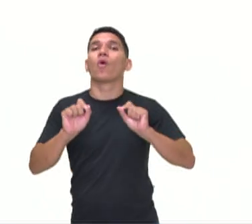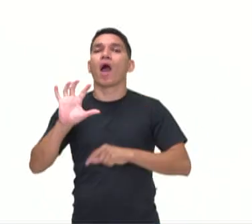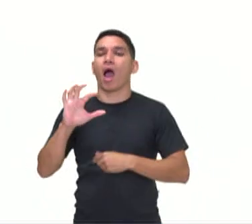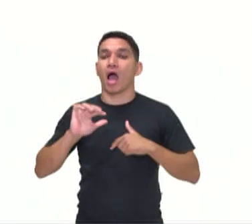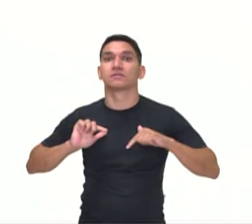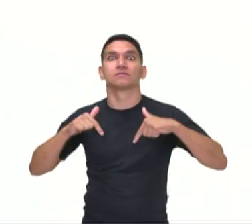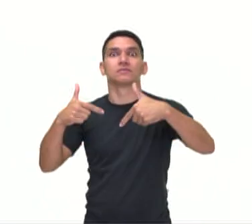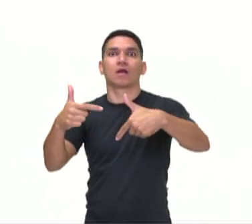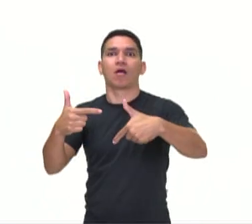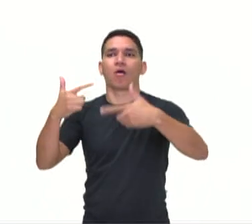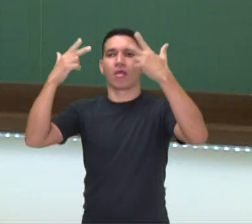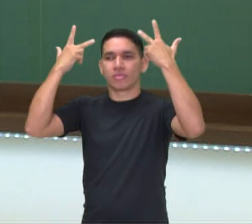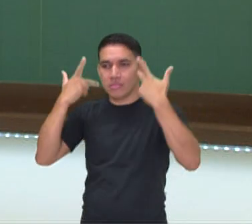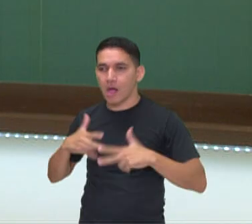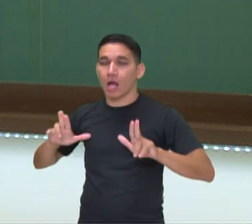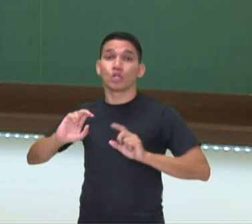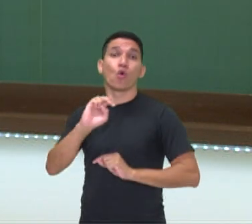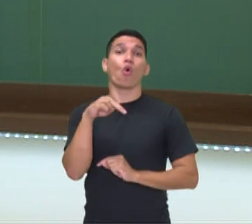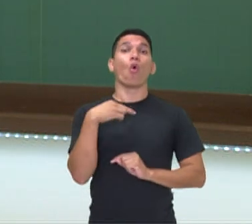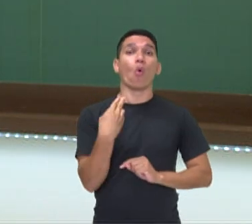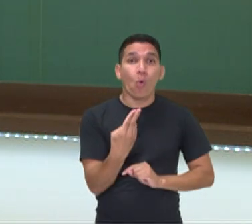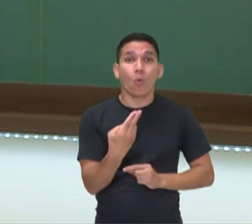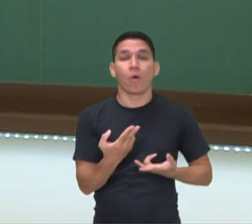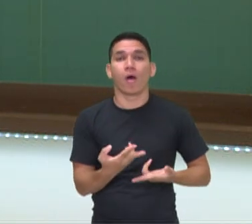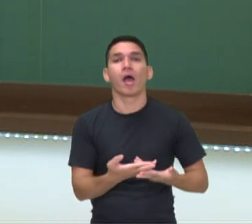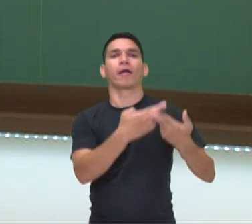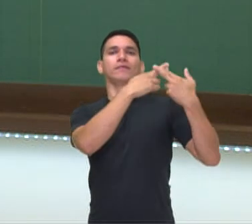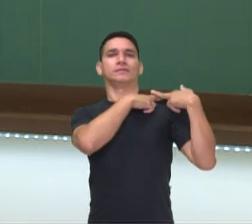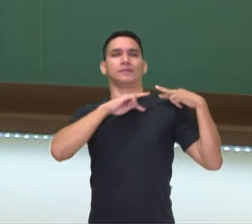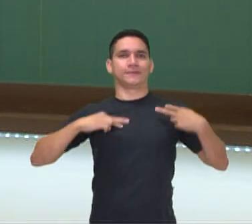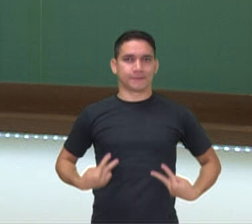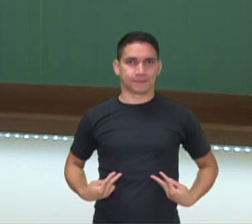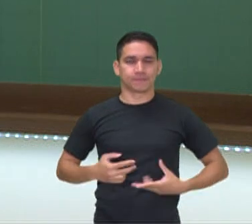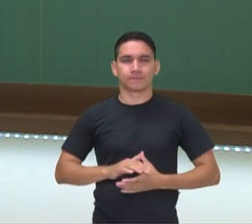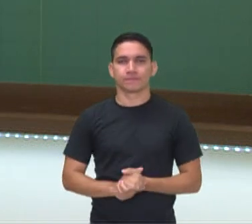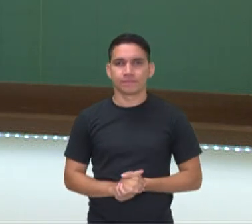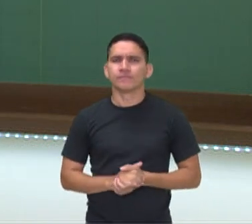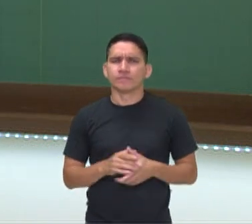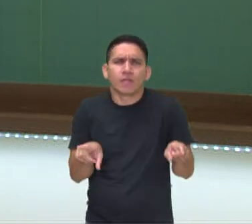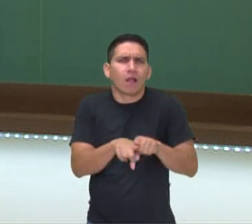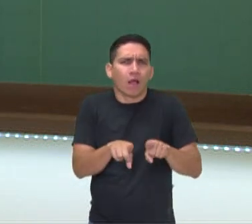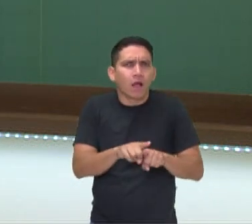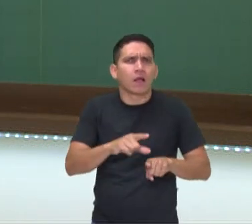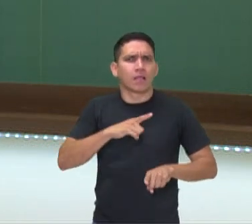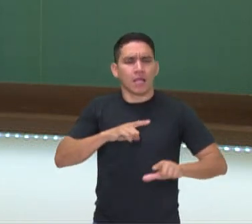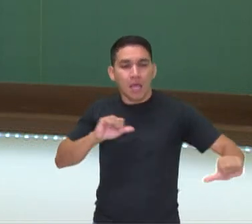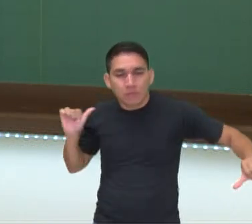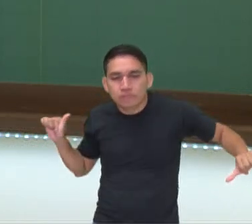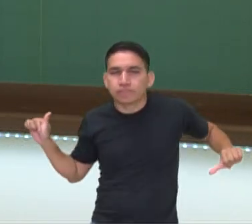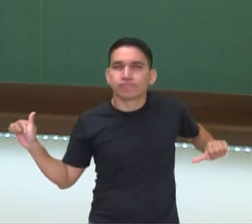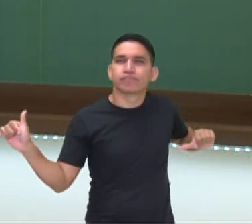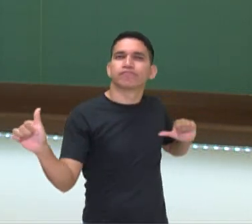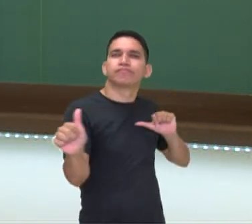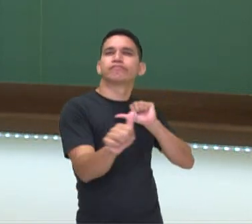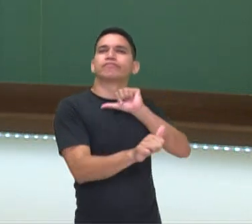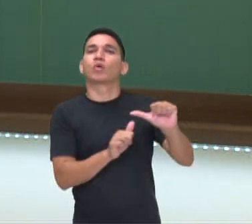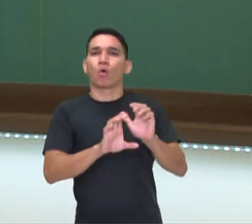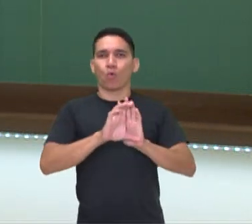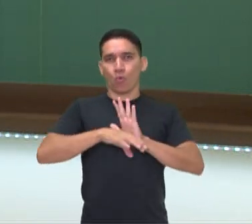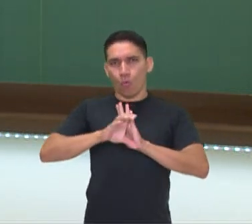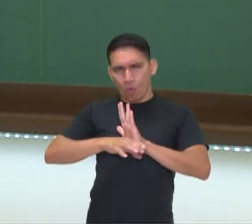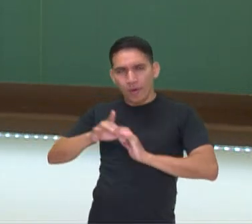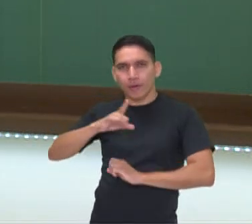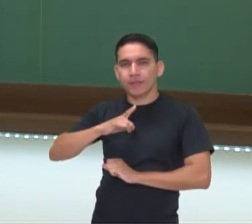também por ações antrópicas, aquelas ações promovidas pelo ser humano. E além dessas transformações, desse conceito